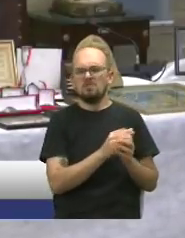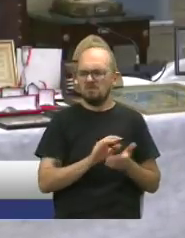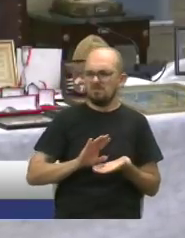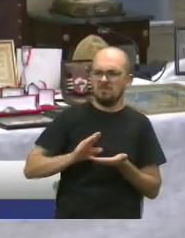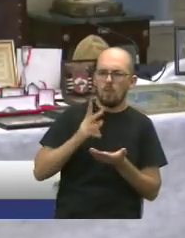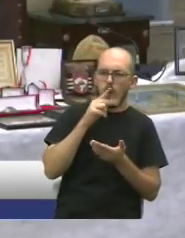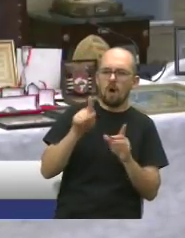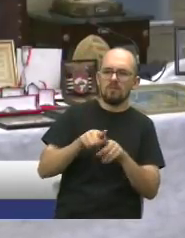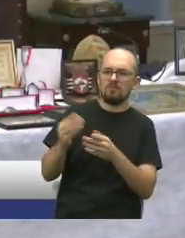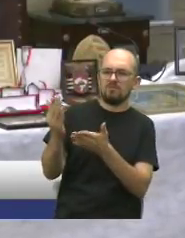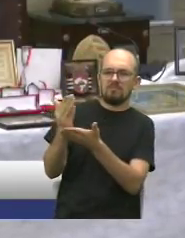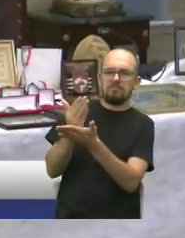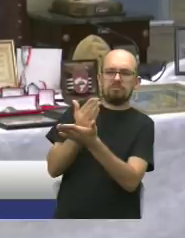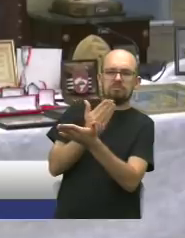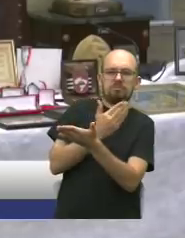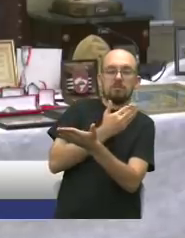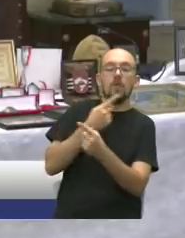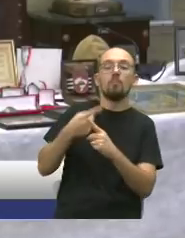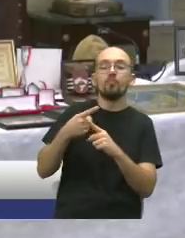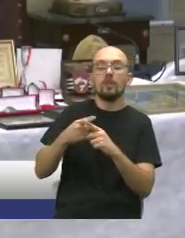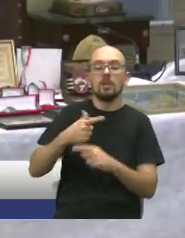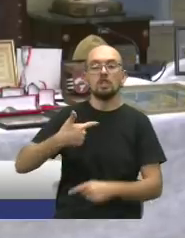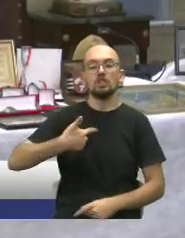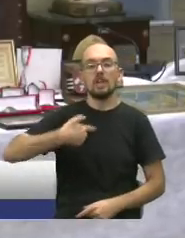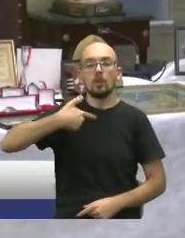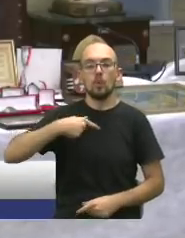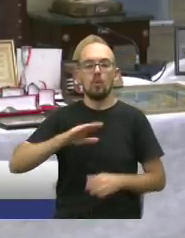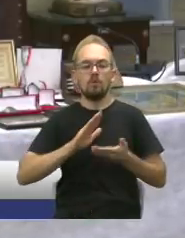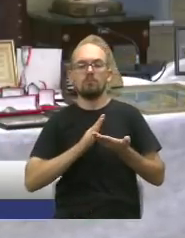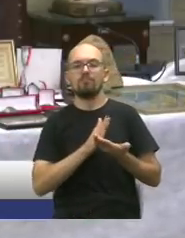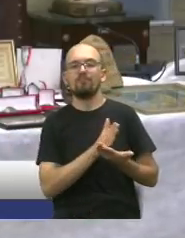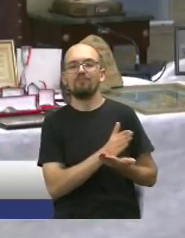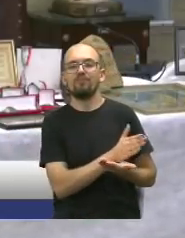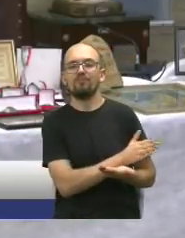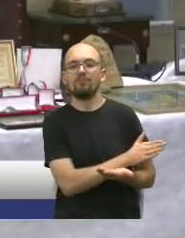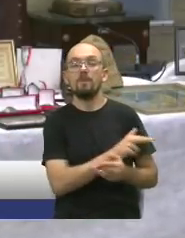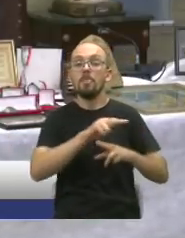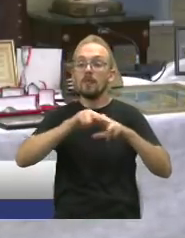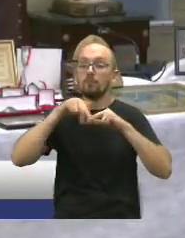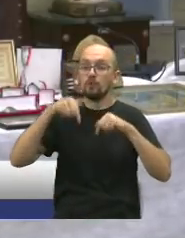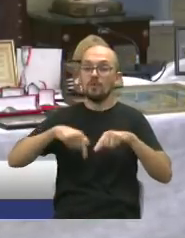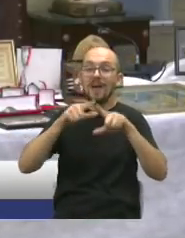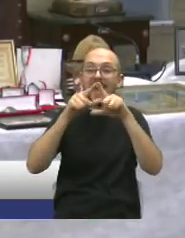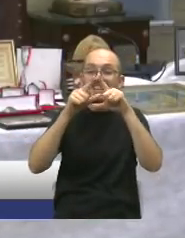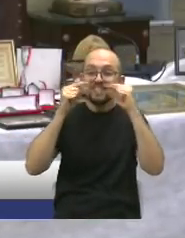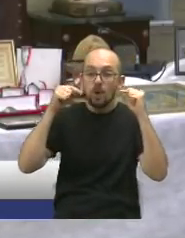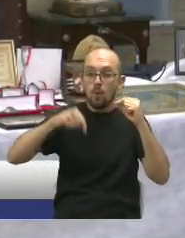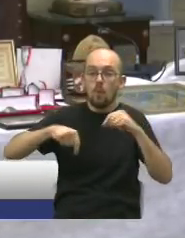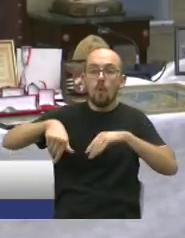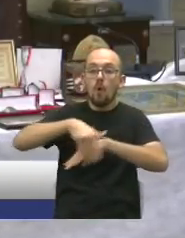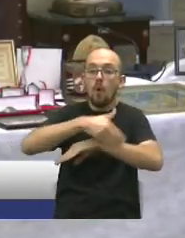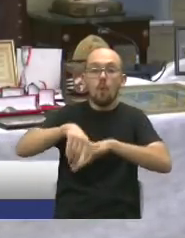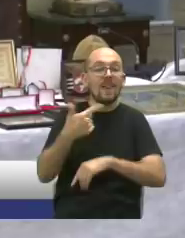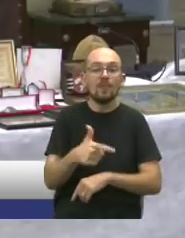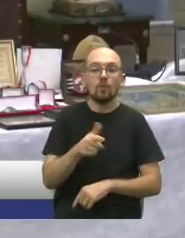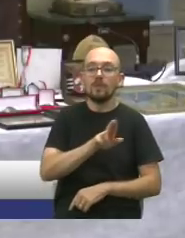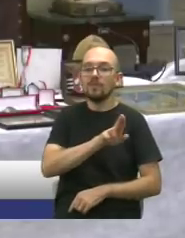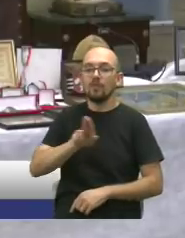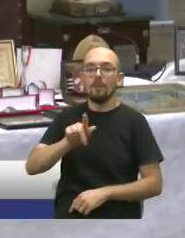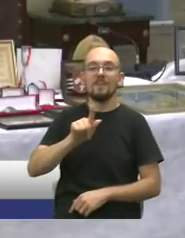afastada do poder por Getúlio. Por isso que na nossa cidade não existe rua Getúlio Vargas.